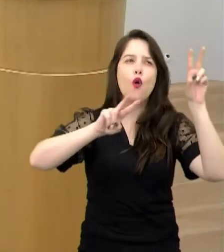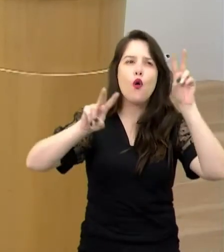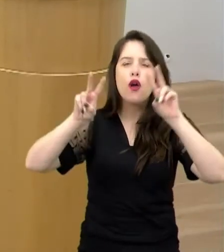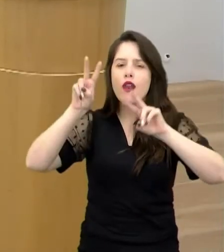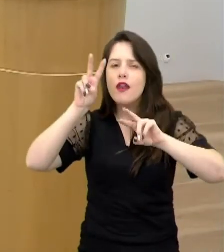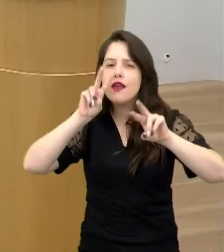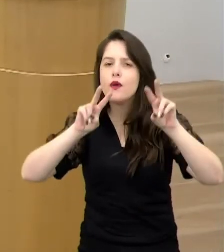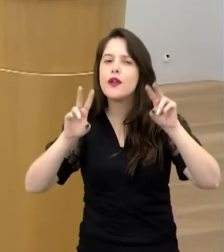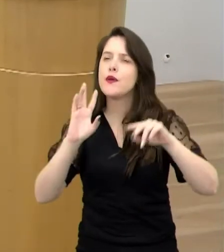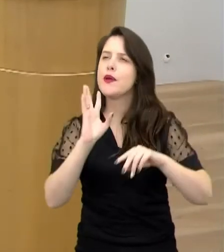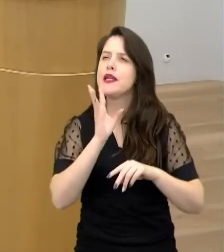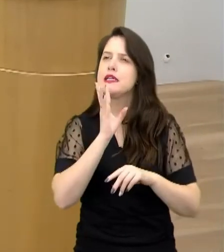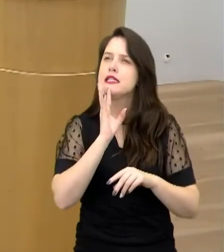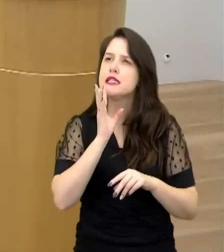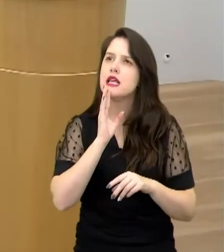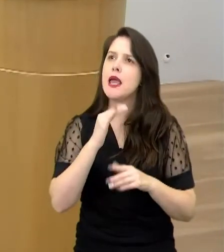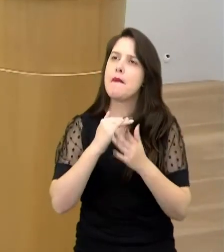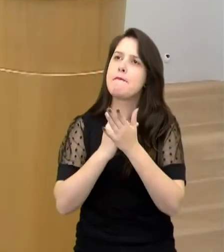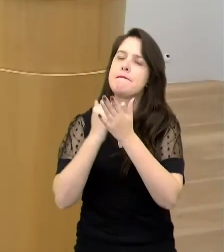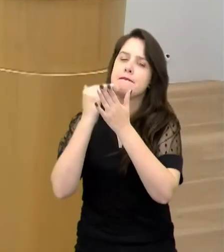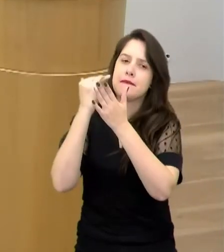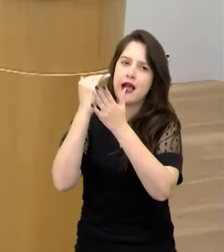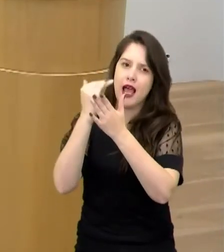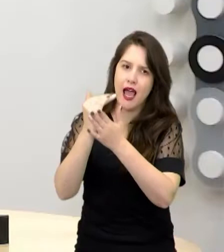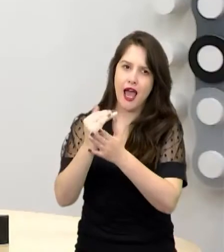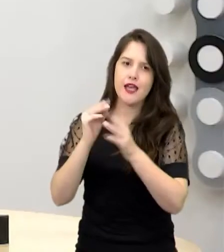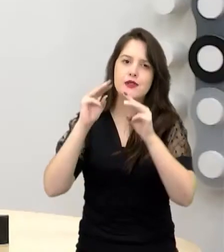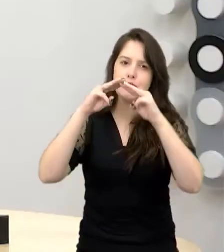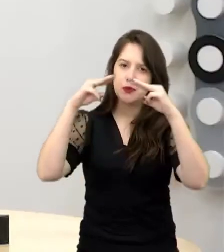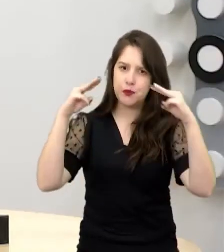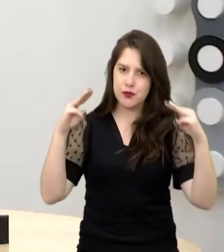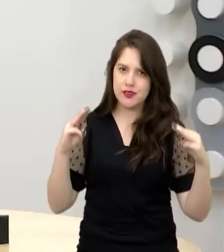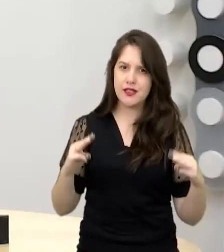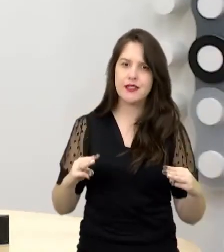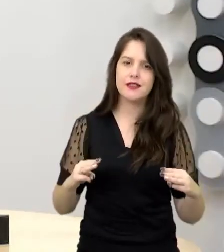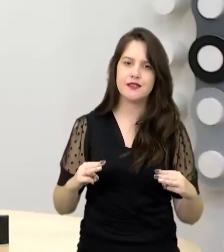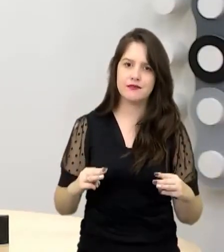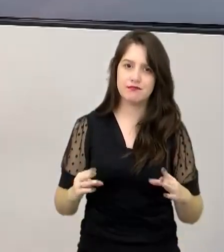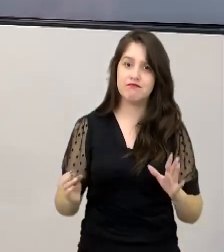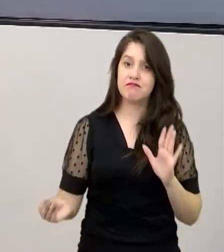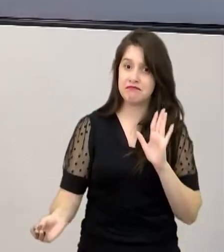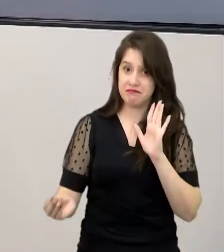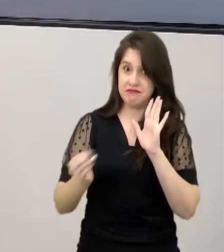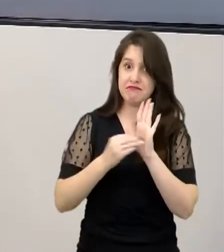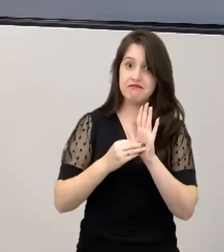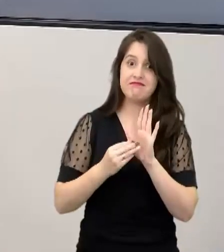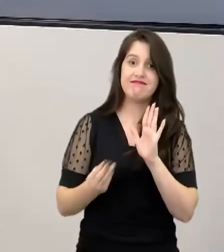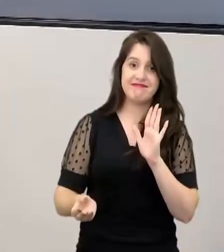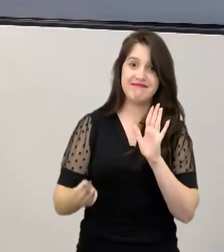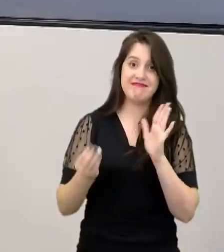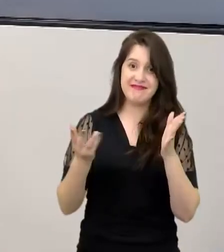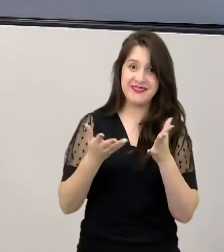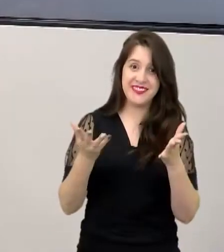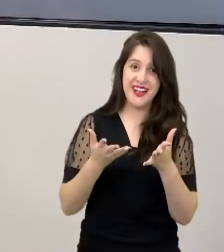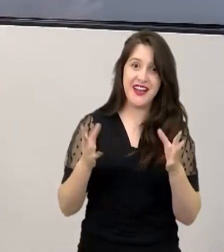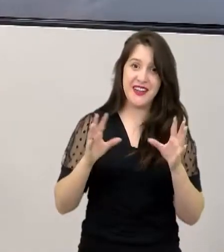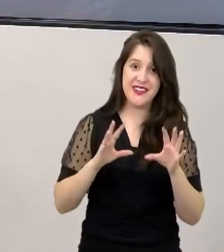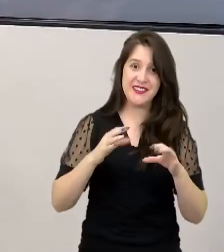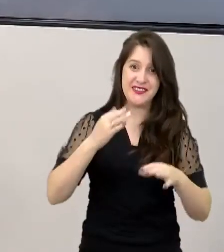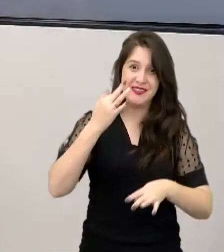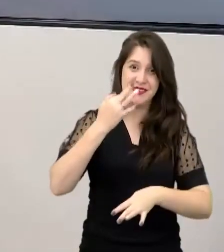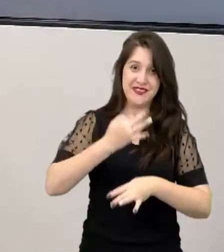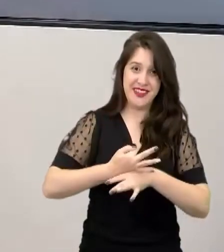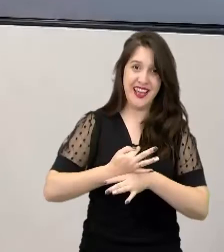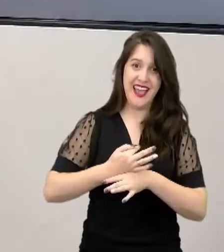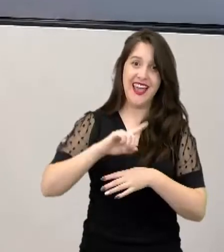né, e conhecer um pouquinho mais aí a respeito do museu. Colocar na agenda aí, né, para fazer Por favor, né, agora que visita. vamos entrar aí, né,